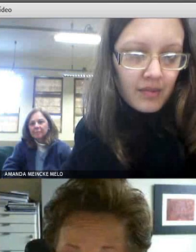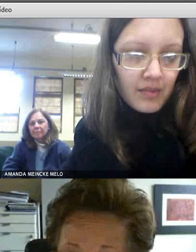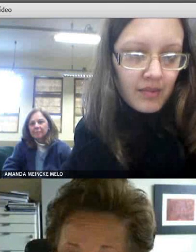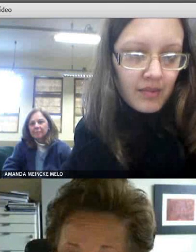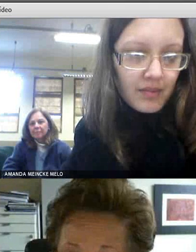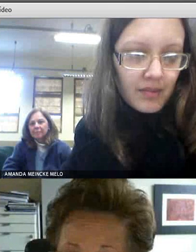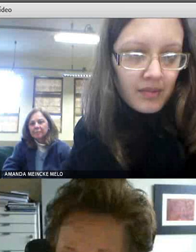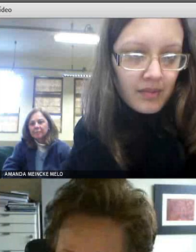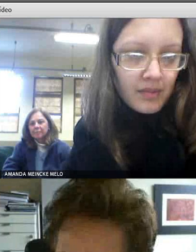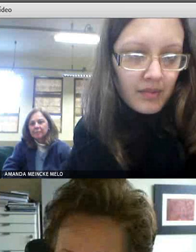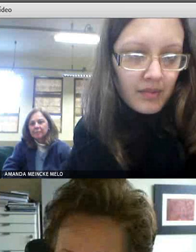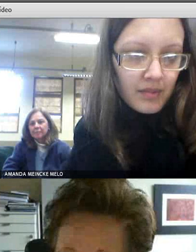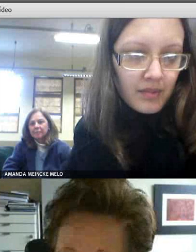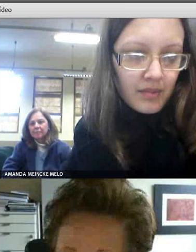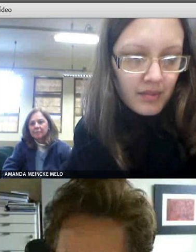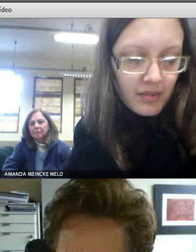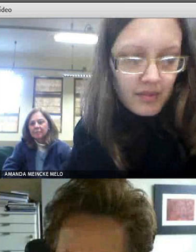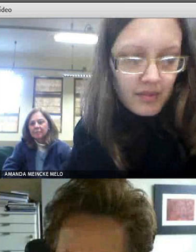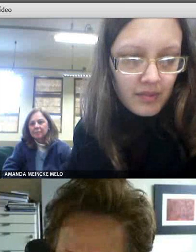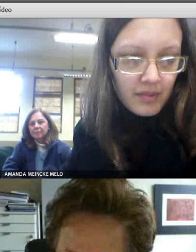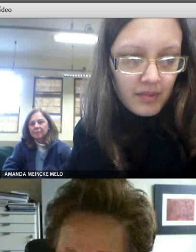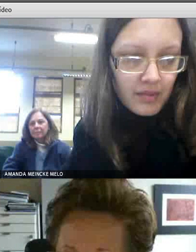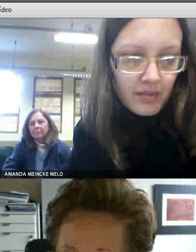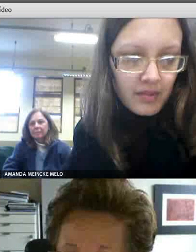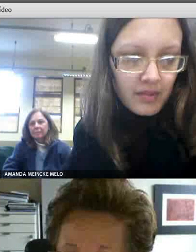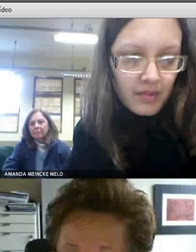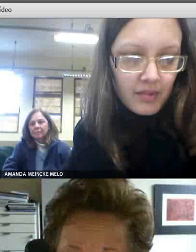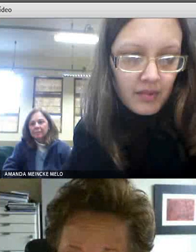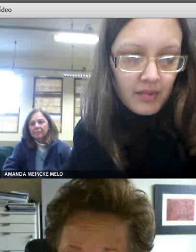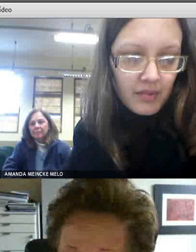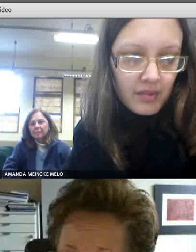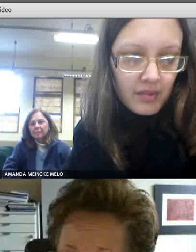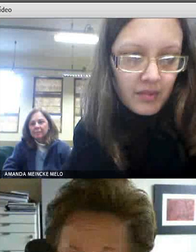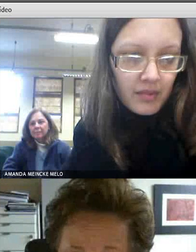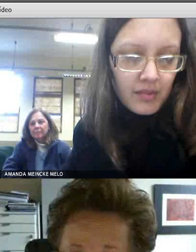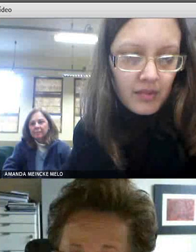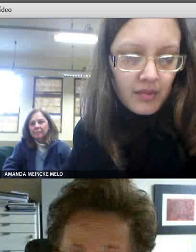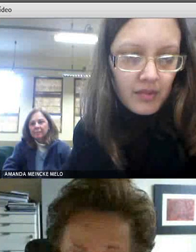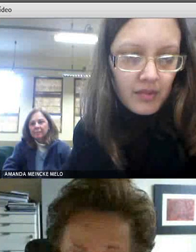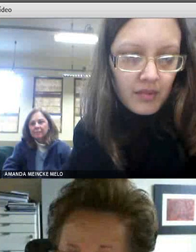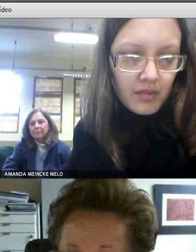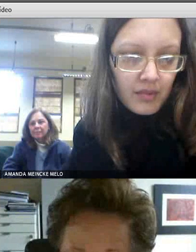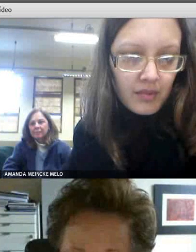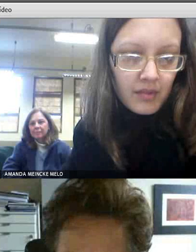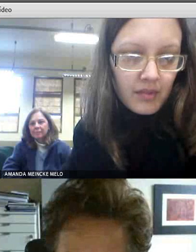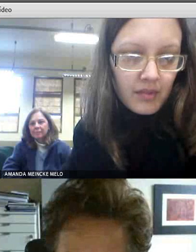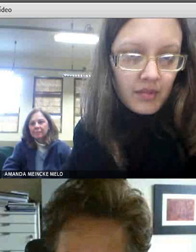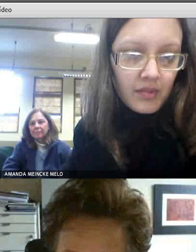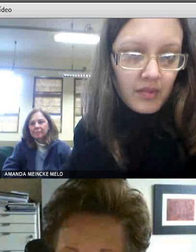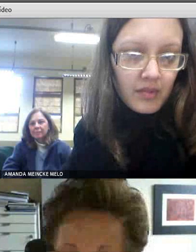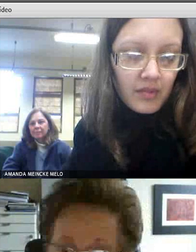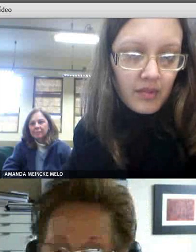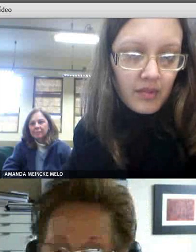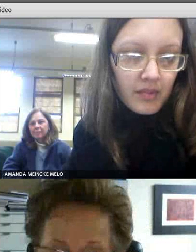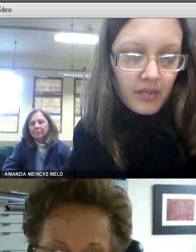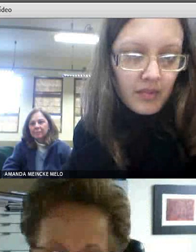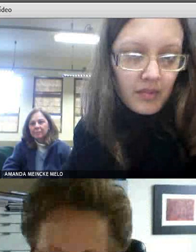Olha, aquela professora que vai passando ali é uma professora de mais idade, que trabalha há muitos anos, e ela deve ter dado todos esses tópicos. Quer dizer,